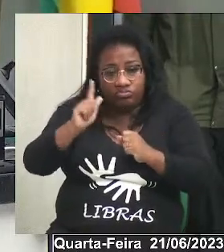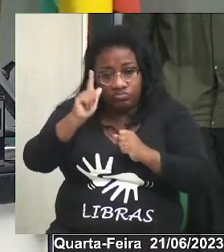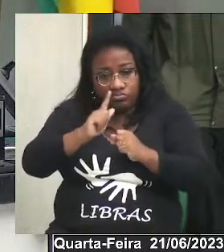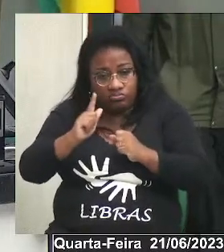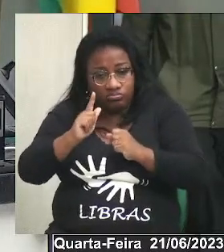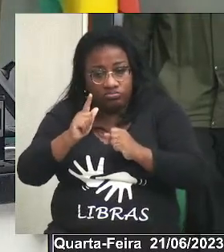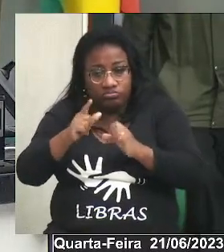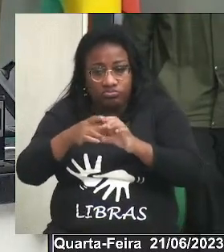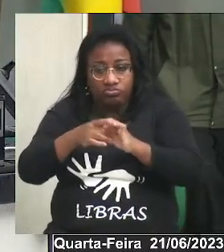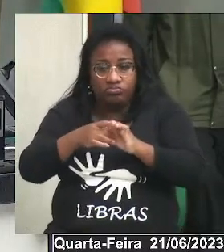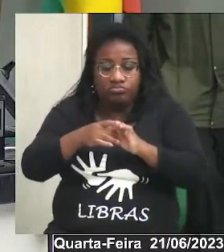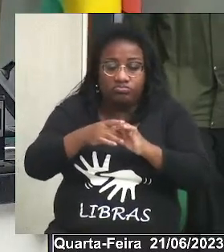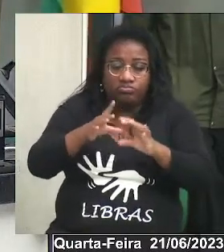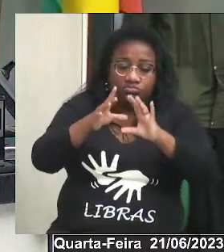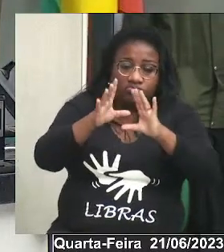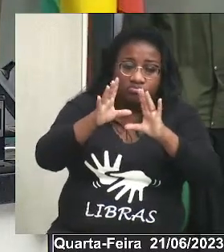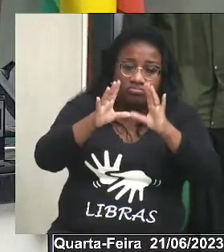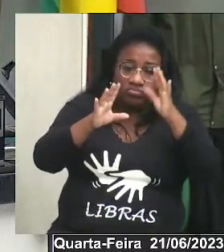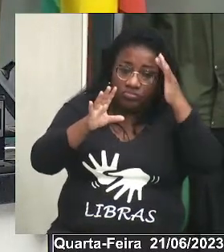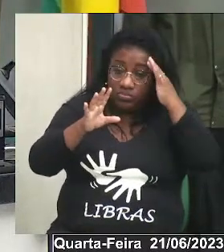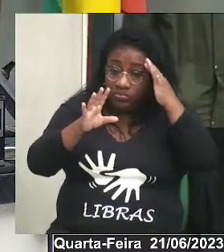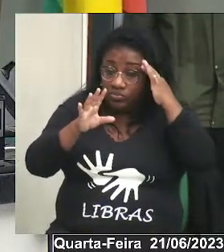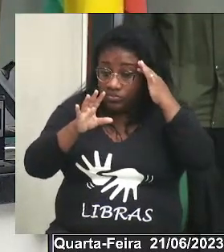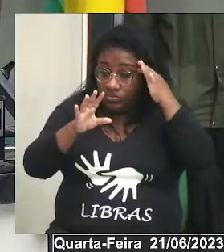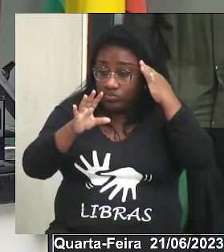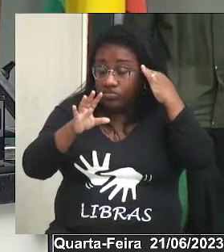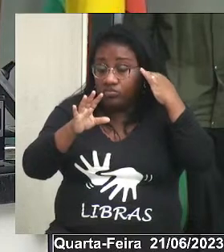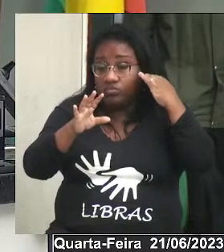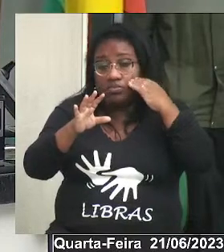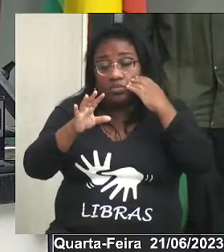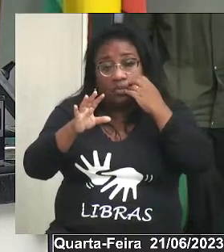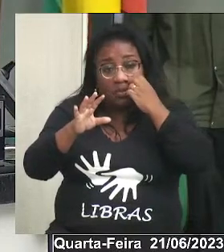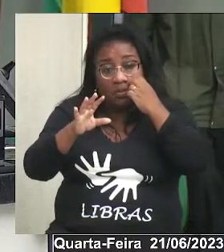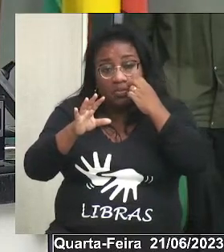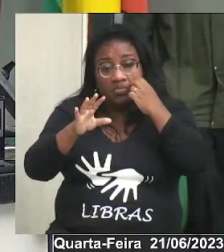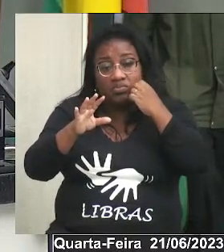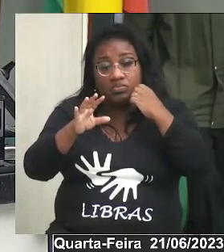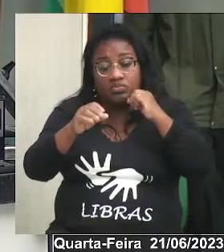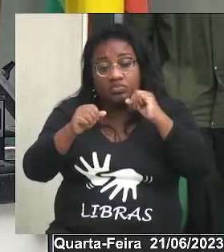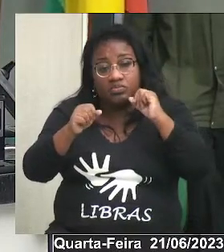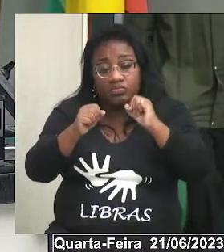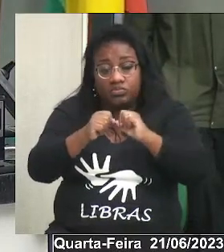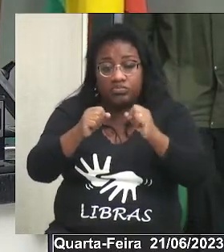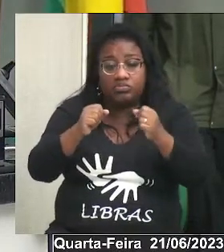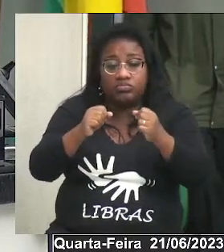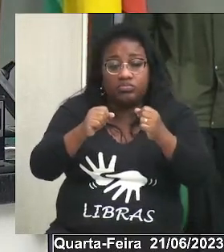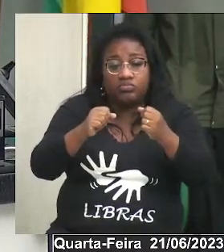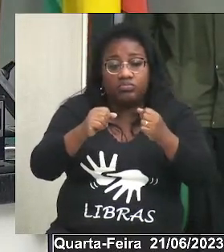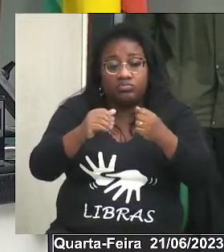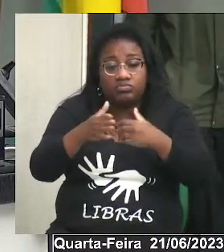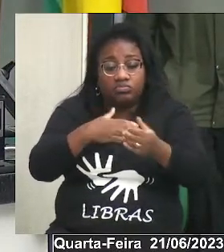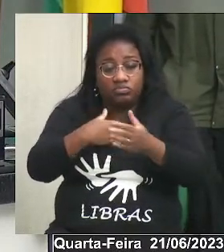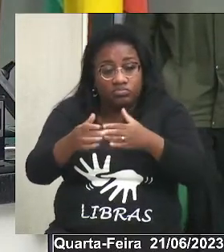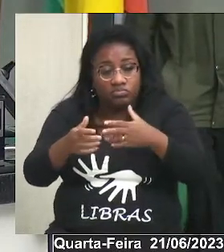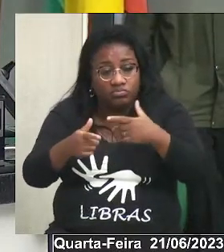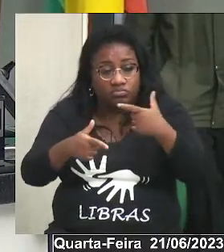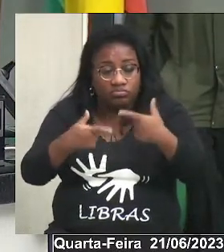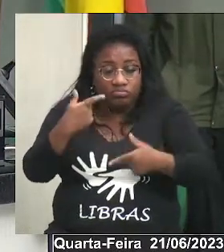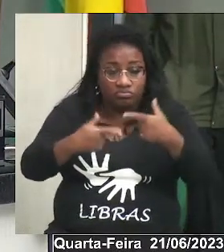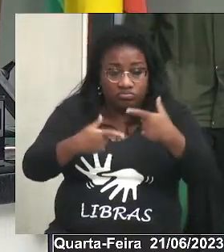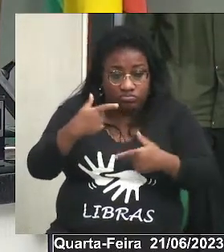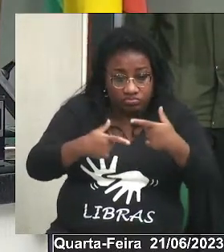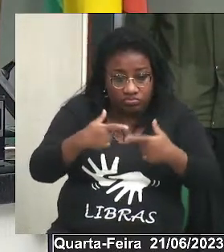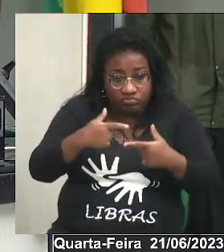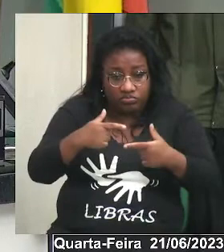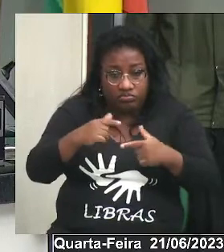Gilberto deixou bem aberto e disse que qualquer situações, instituição religiosa, pode procurar